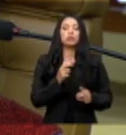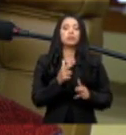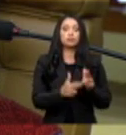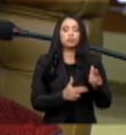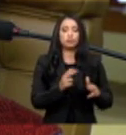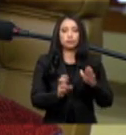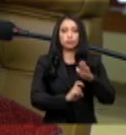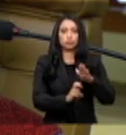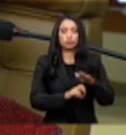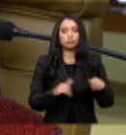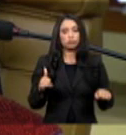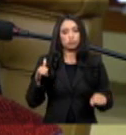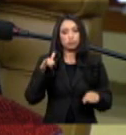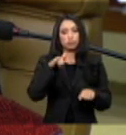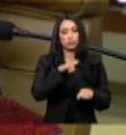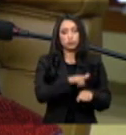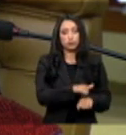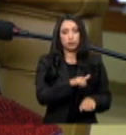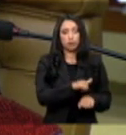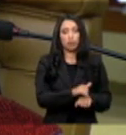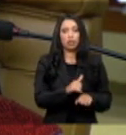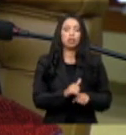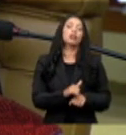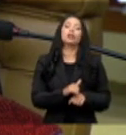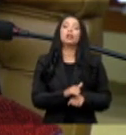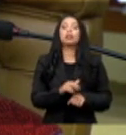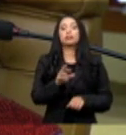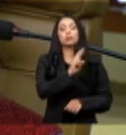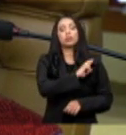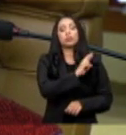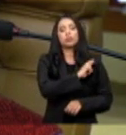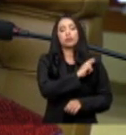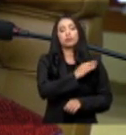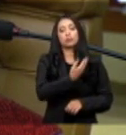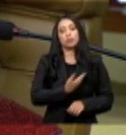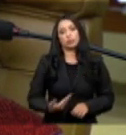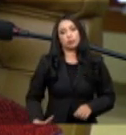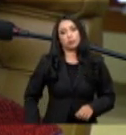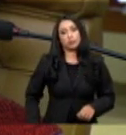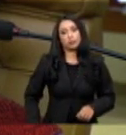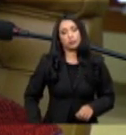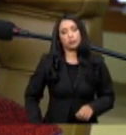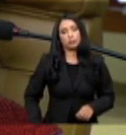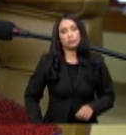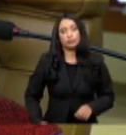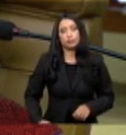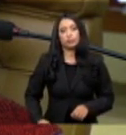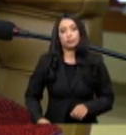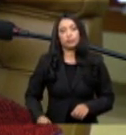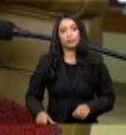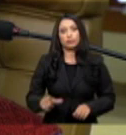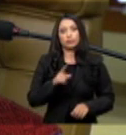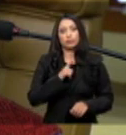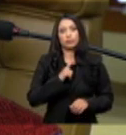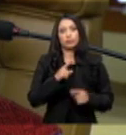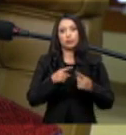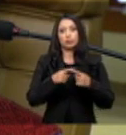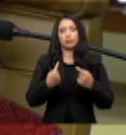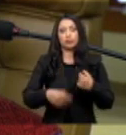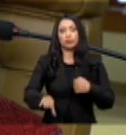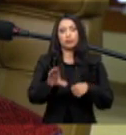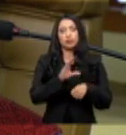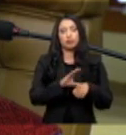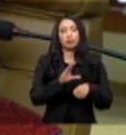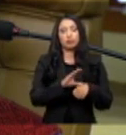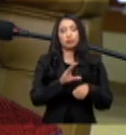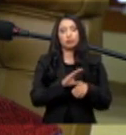ferroviário e aeroportuário da administração pública federal. Fecho aspas. Assevera que a inconstitucionalidade